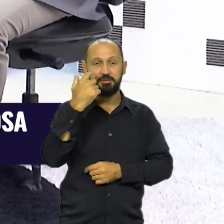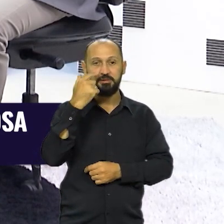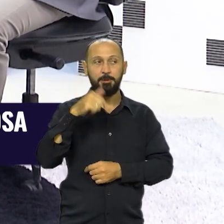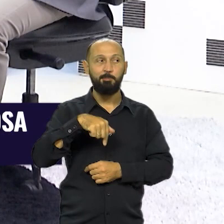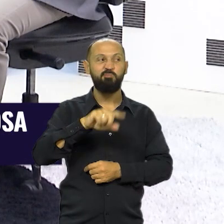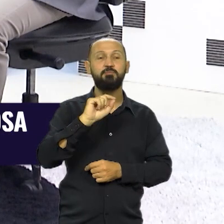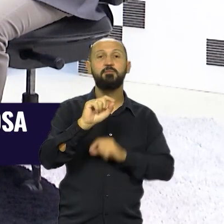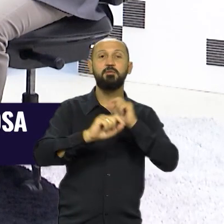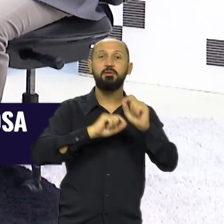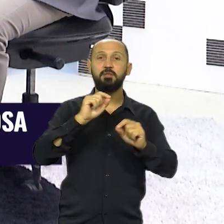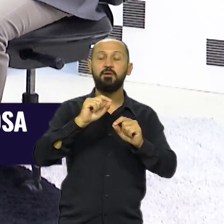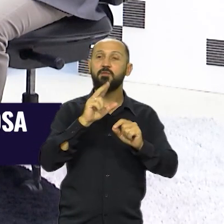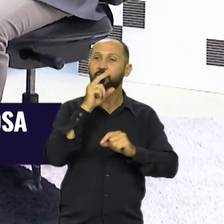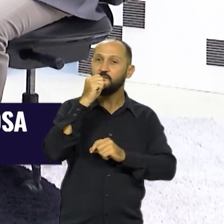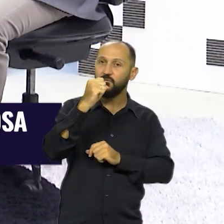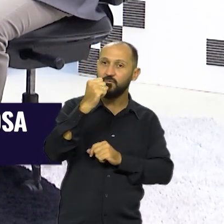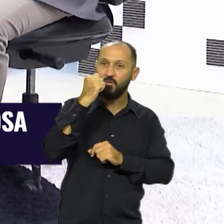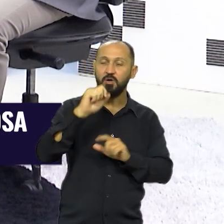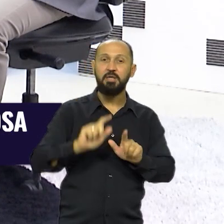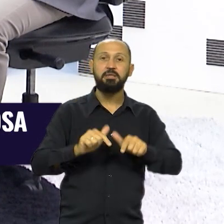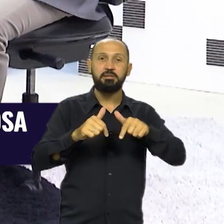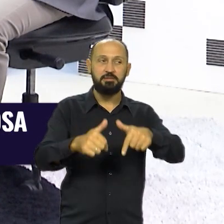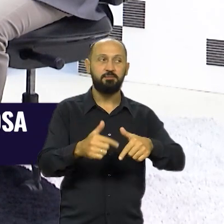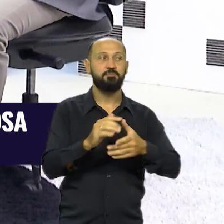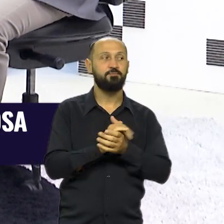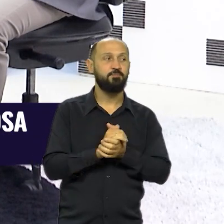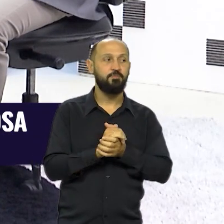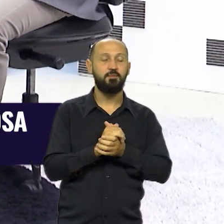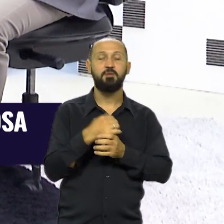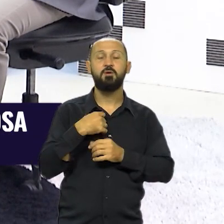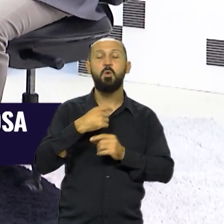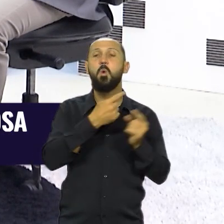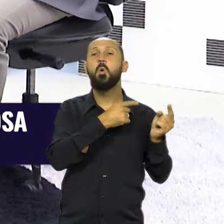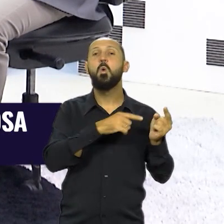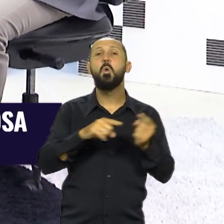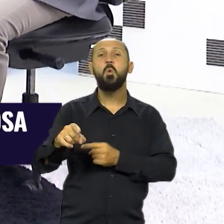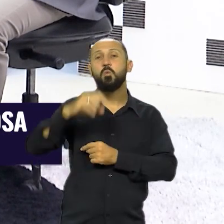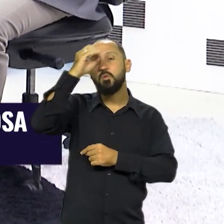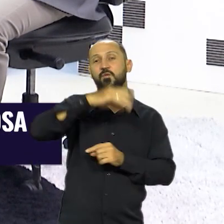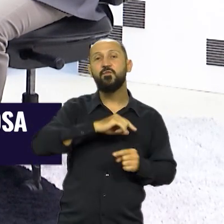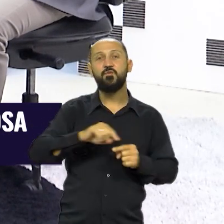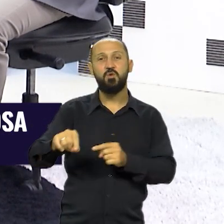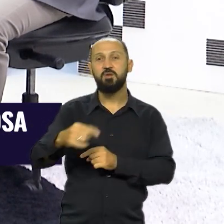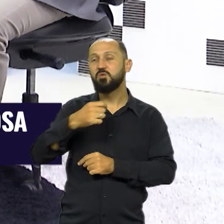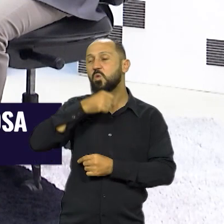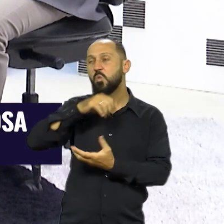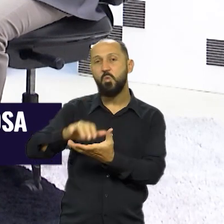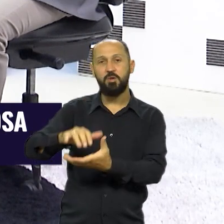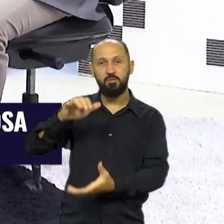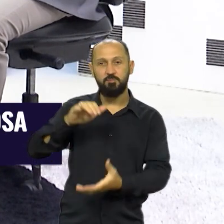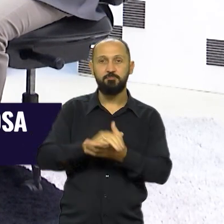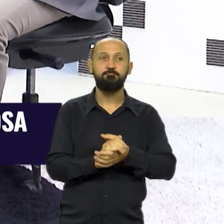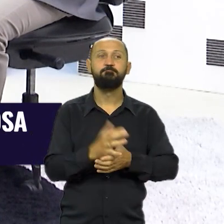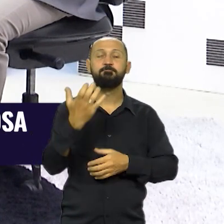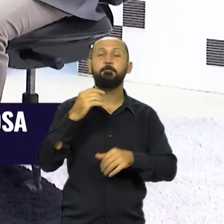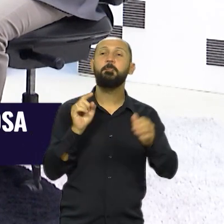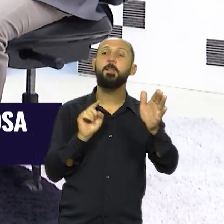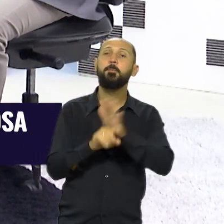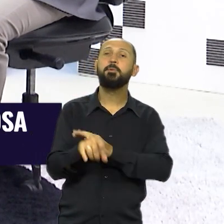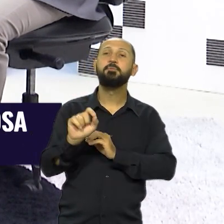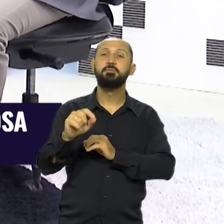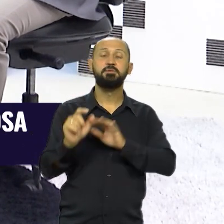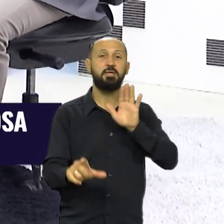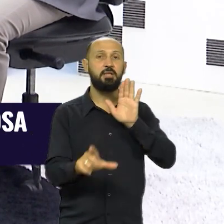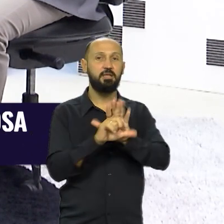5.215, né, que intensifica essas ações, né, contra essa violência contra a pessoa idosa. Eu